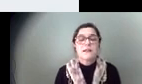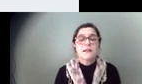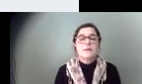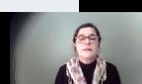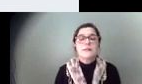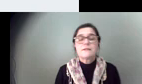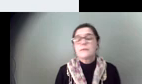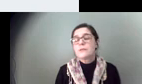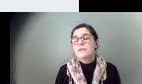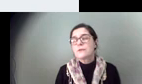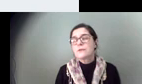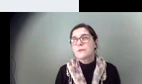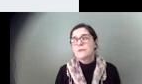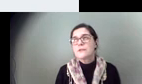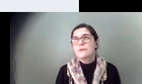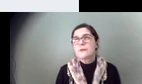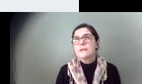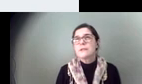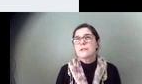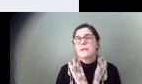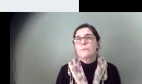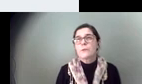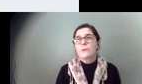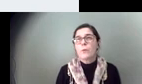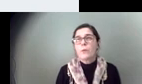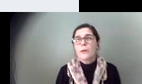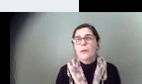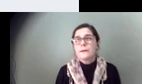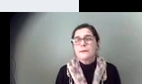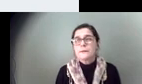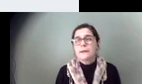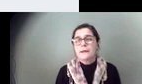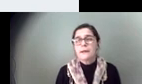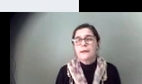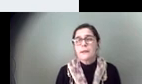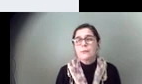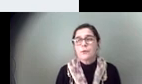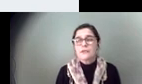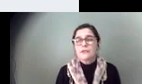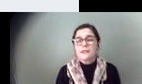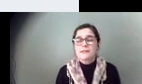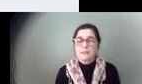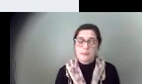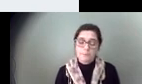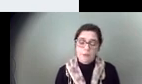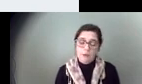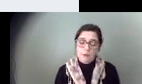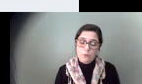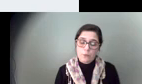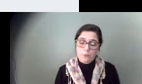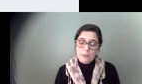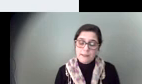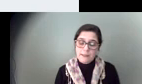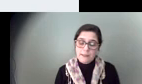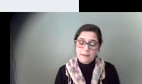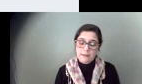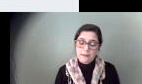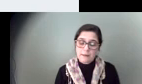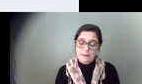situações, mas também muitas contribuições de que como a dança, ela pode trazer